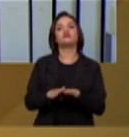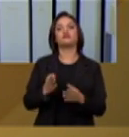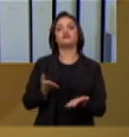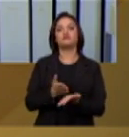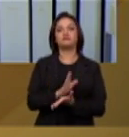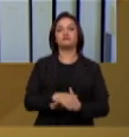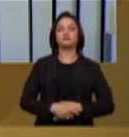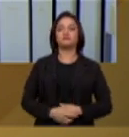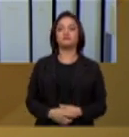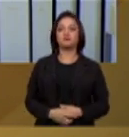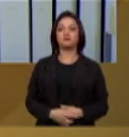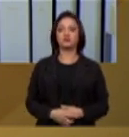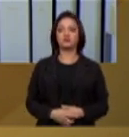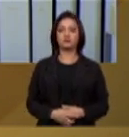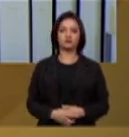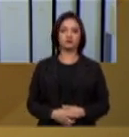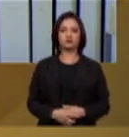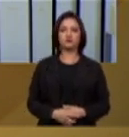Unanimidade.